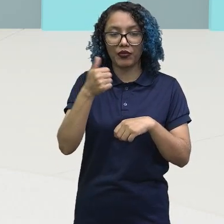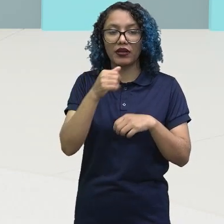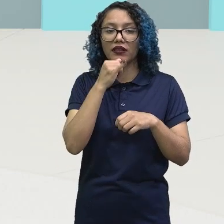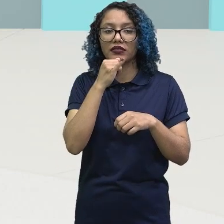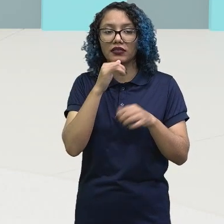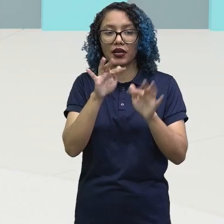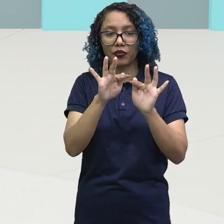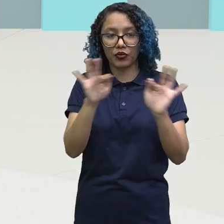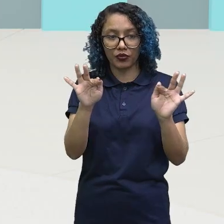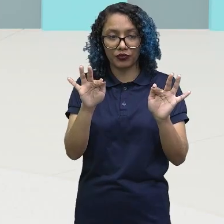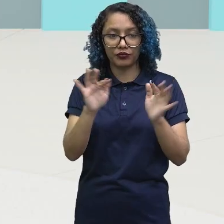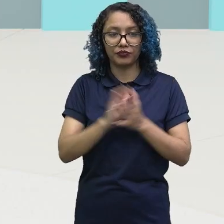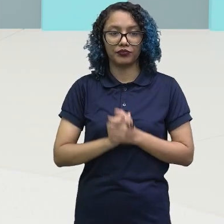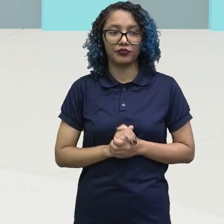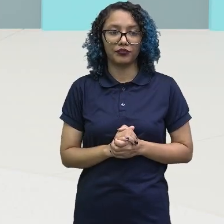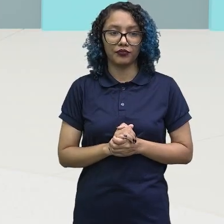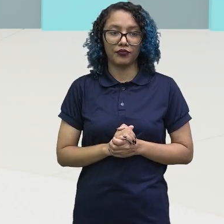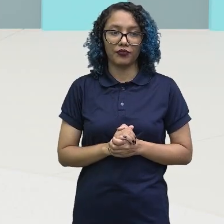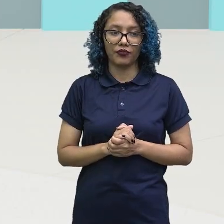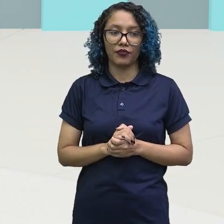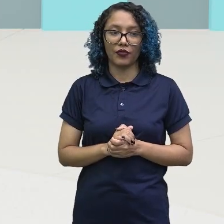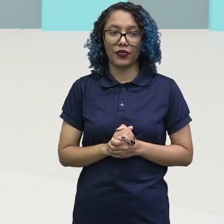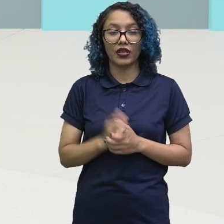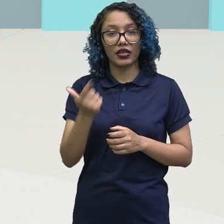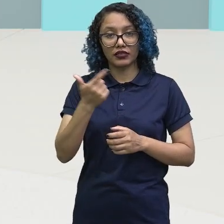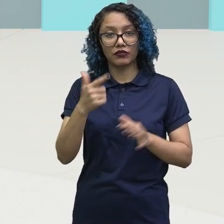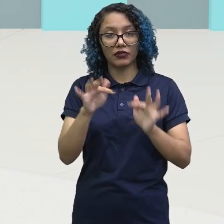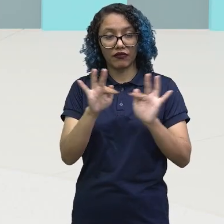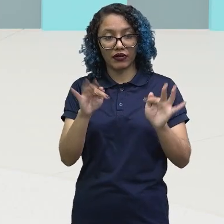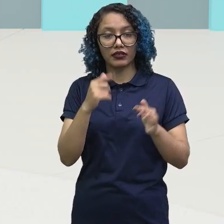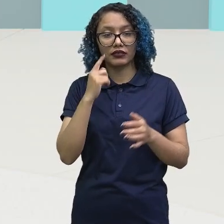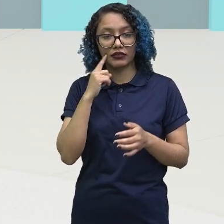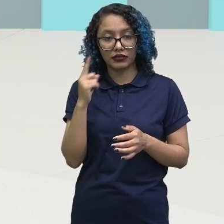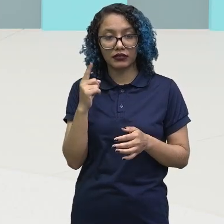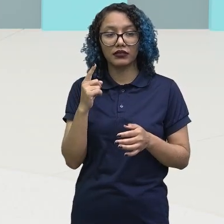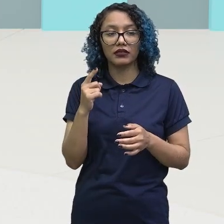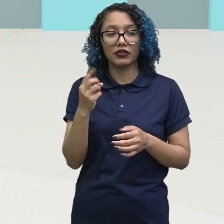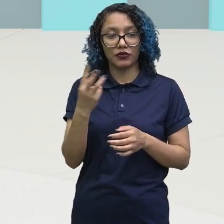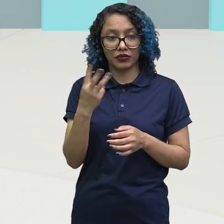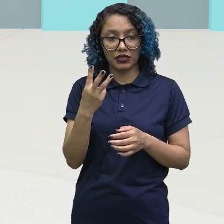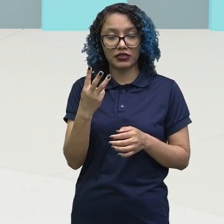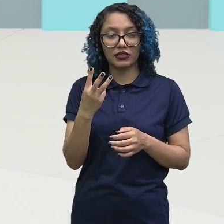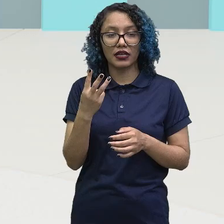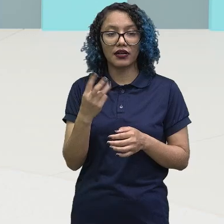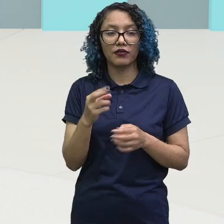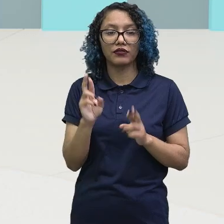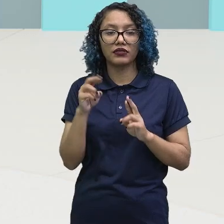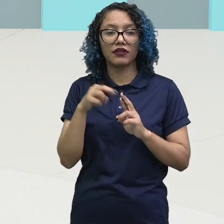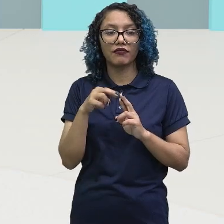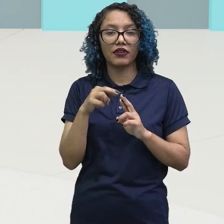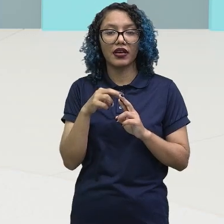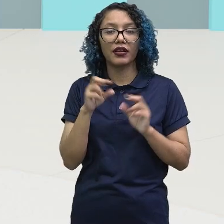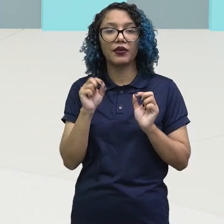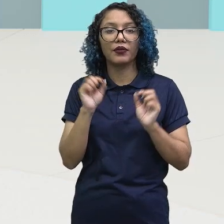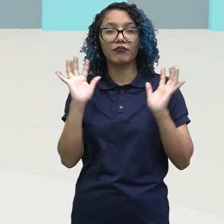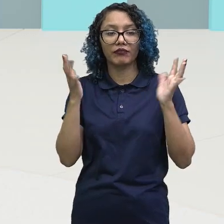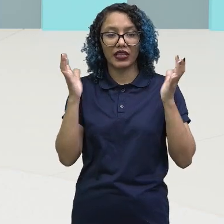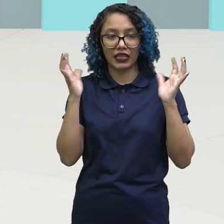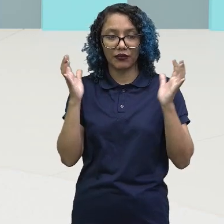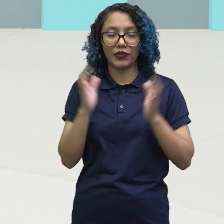faz 10 anos que não te vejo. E o último fazendo referência, então, à